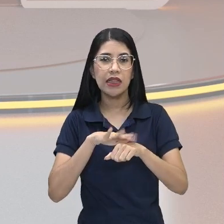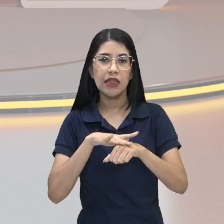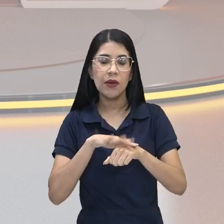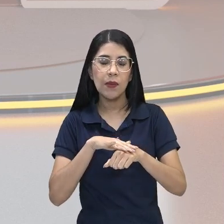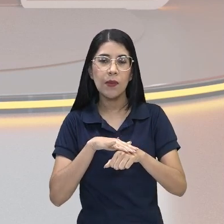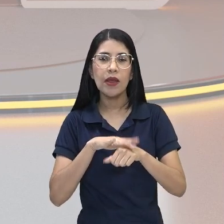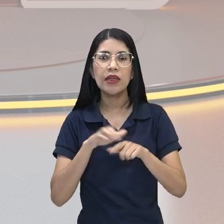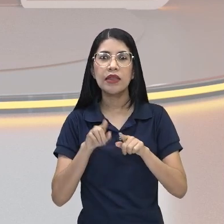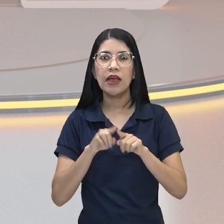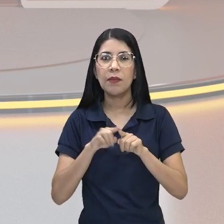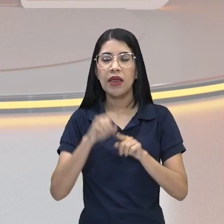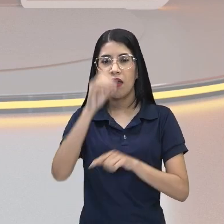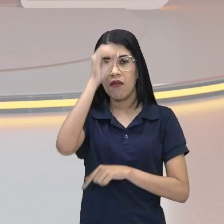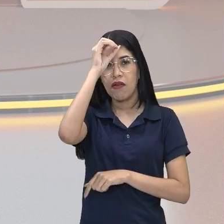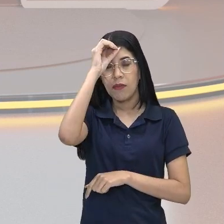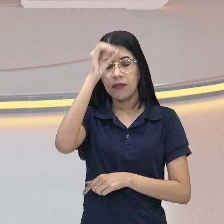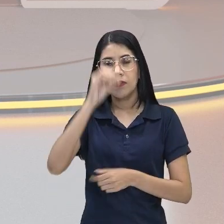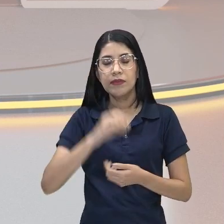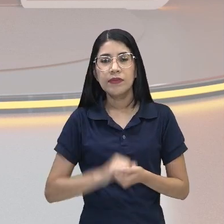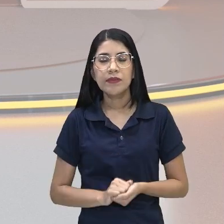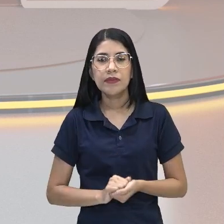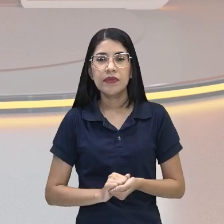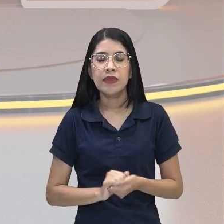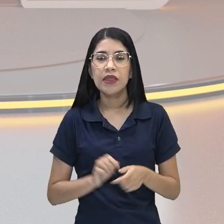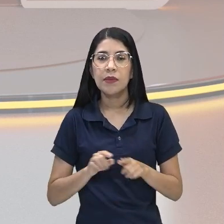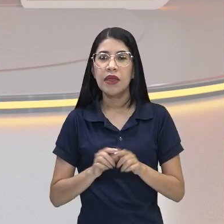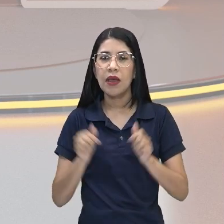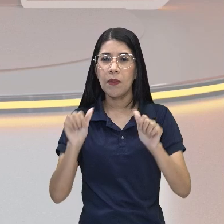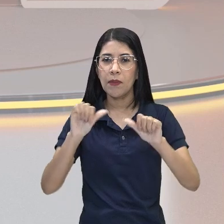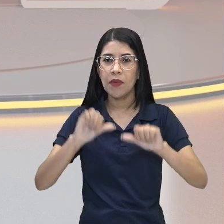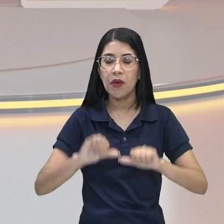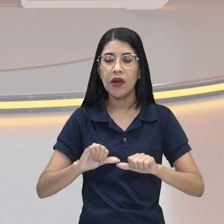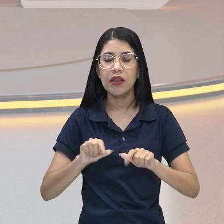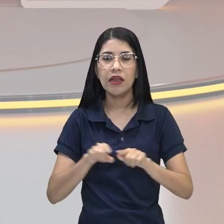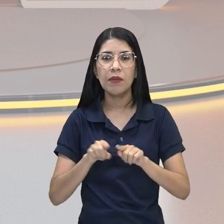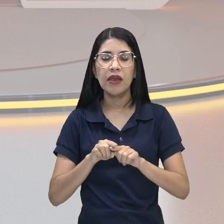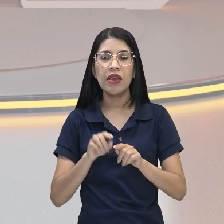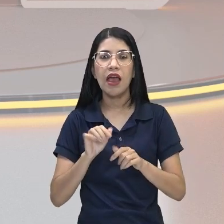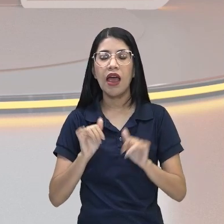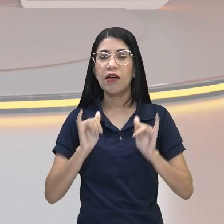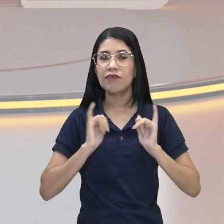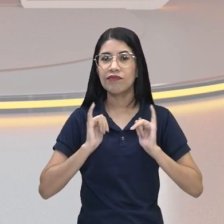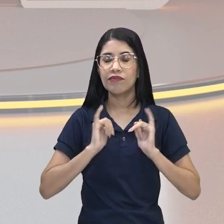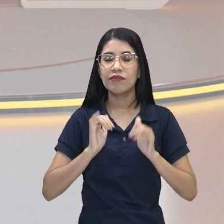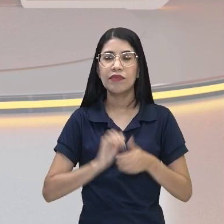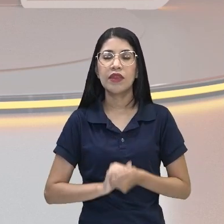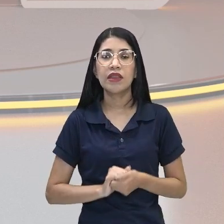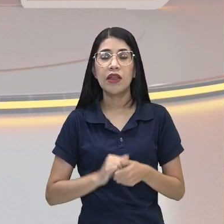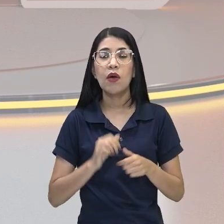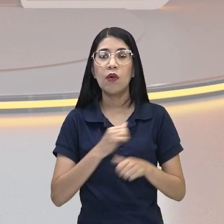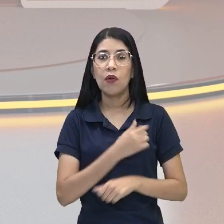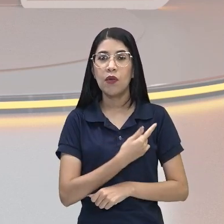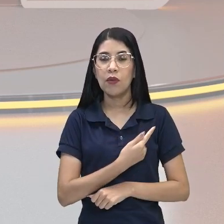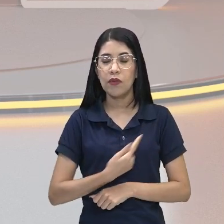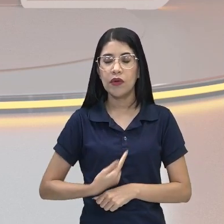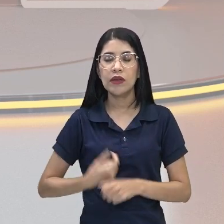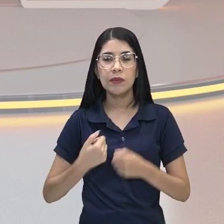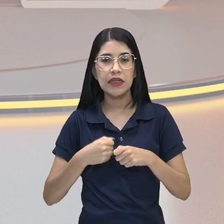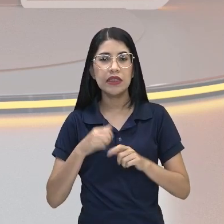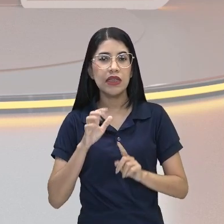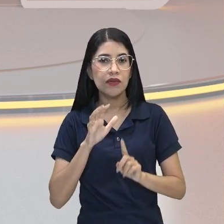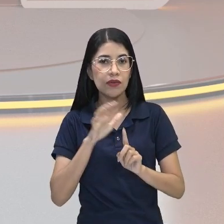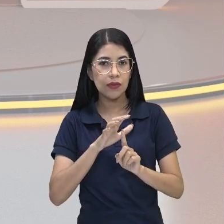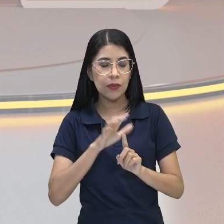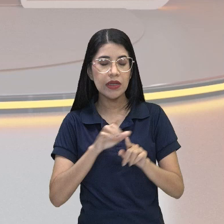a ignorância, a degradação e a ociosidade. Então, o Estado precisa intervir,